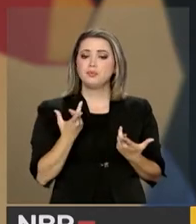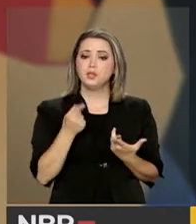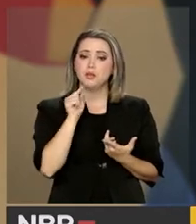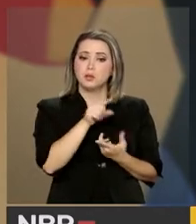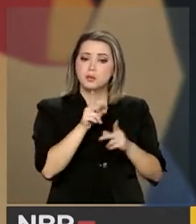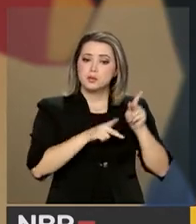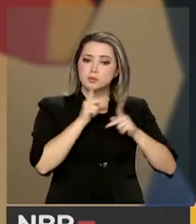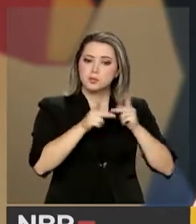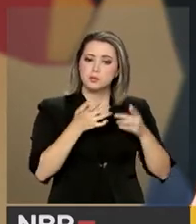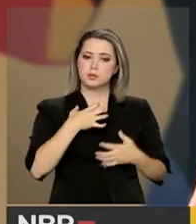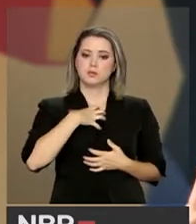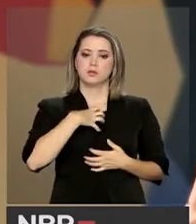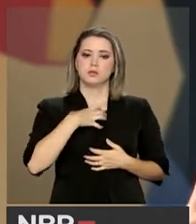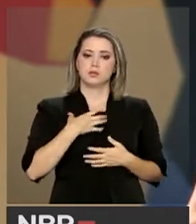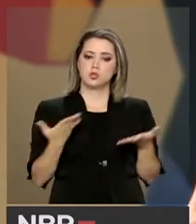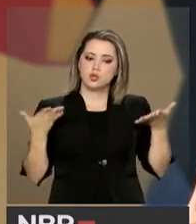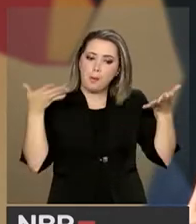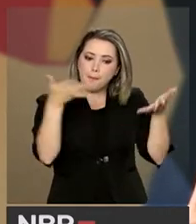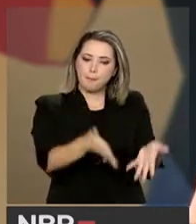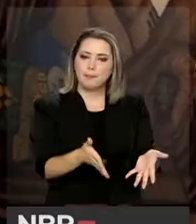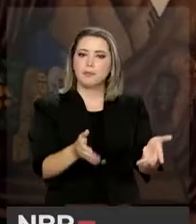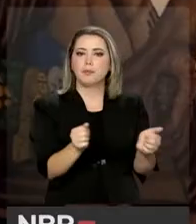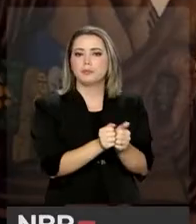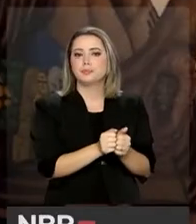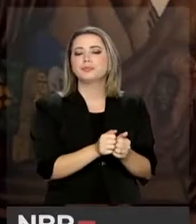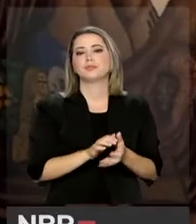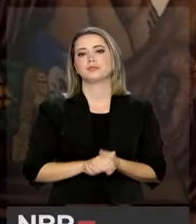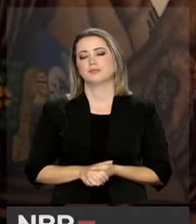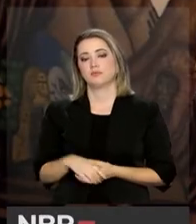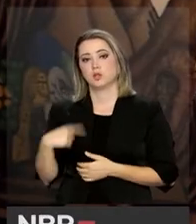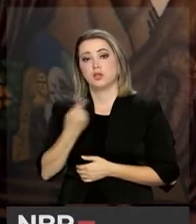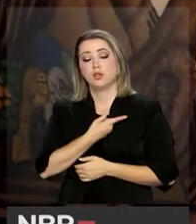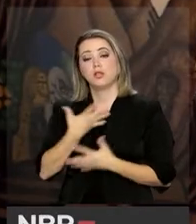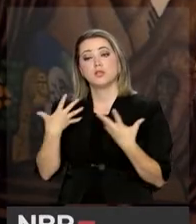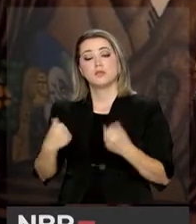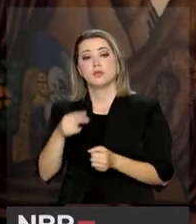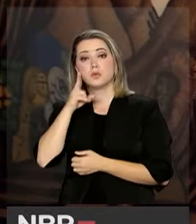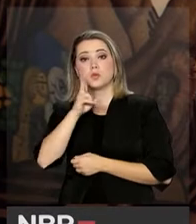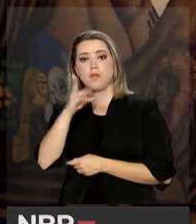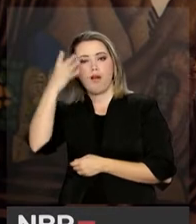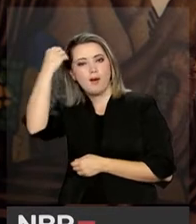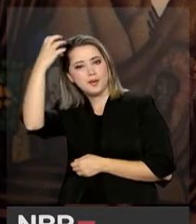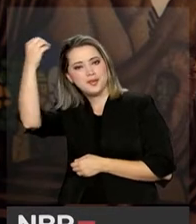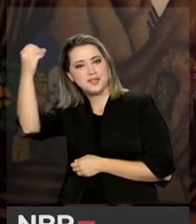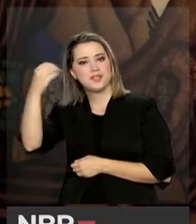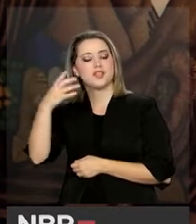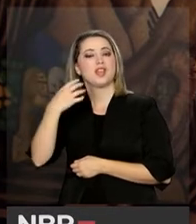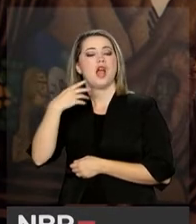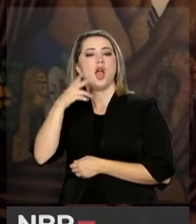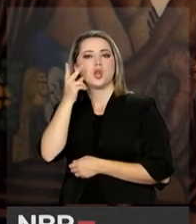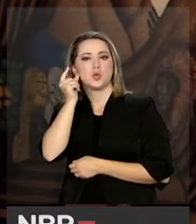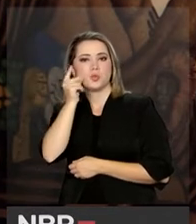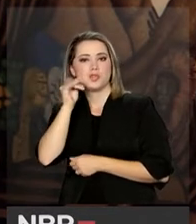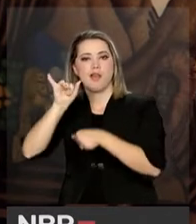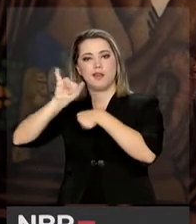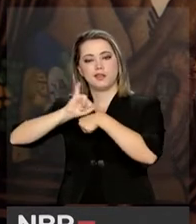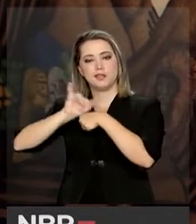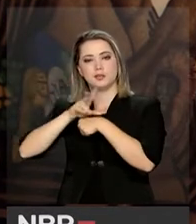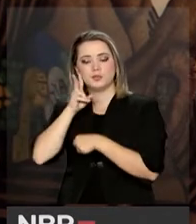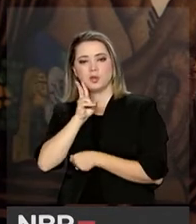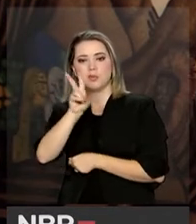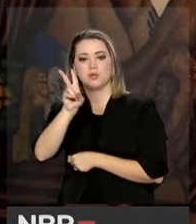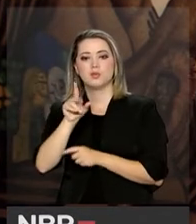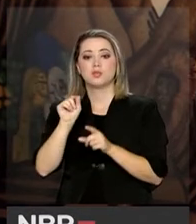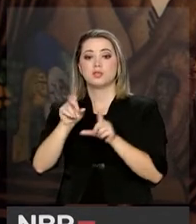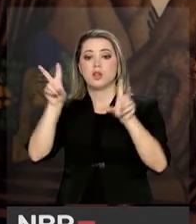esses públicos se sentirem pertencentes aos museus. A gente vai agora fazer uma viagem para Fortaleza. Vamos mostrar para quem está nos